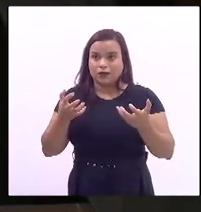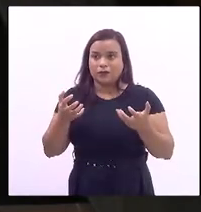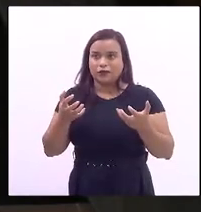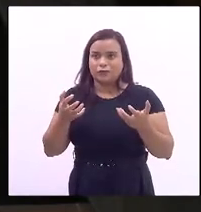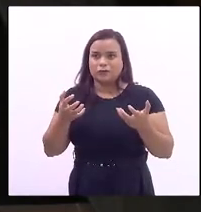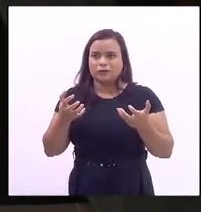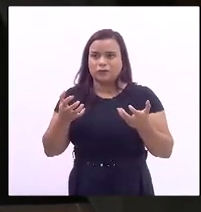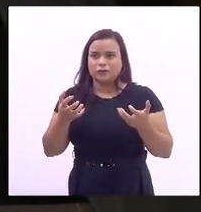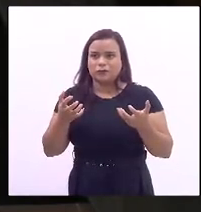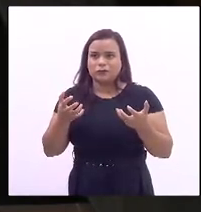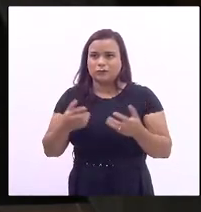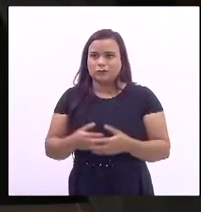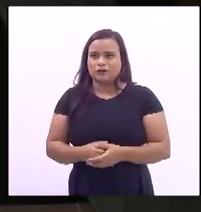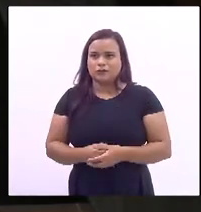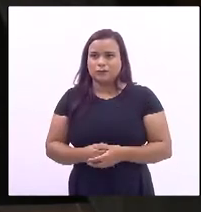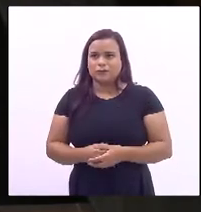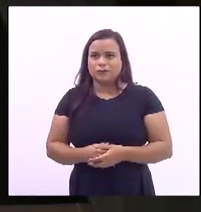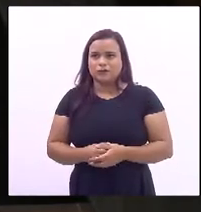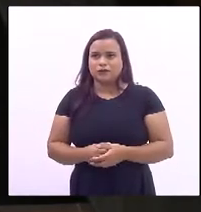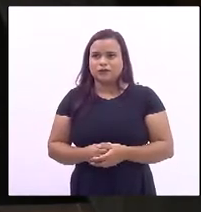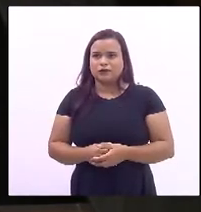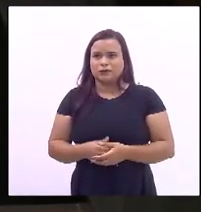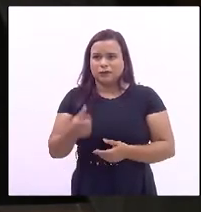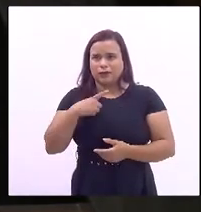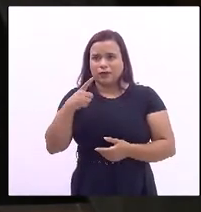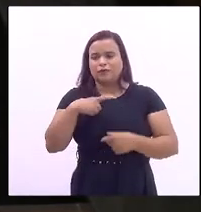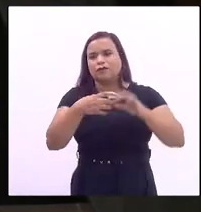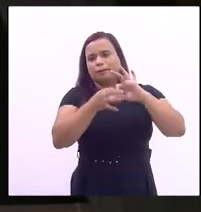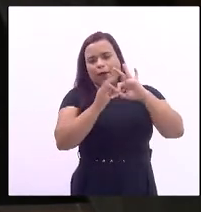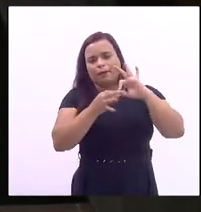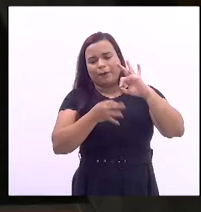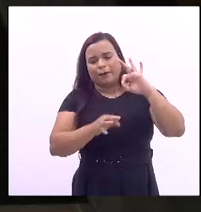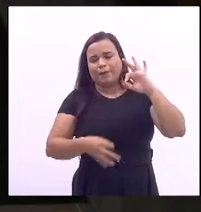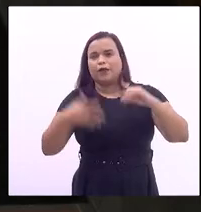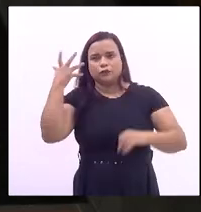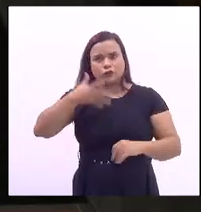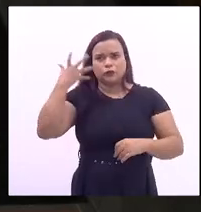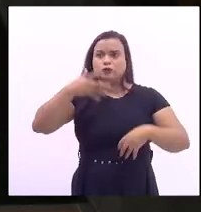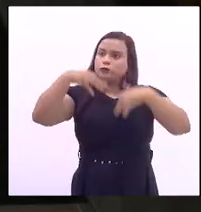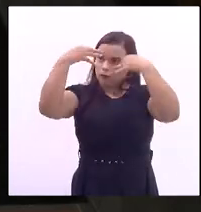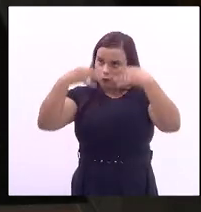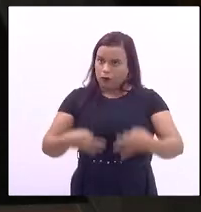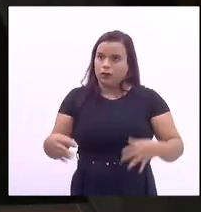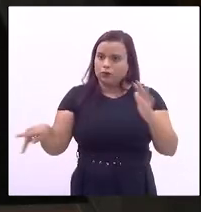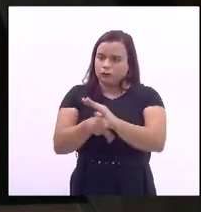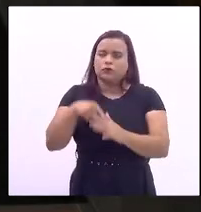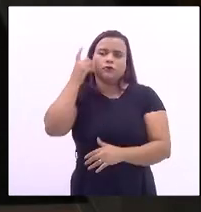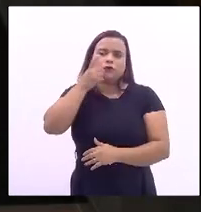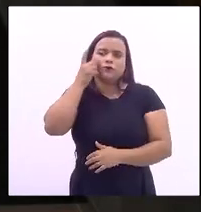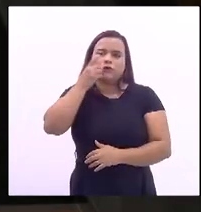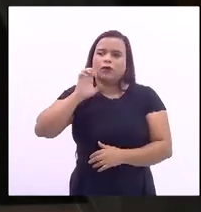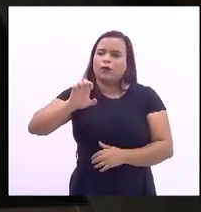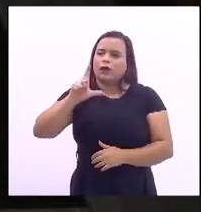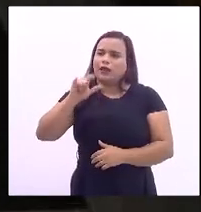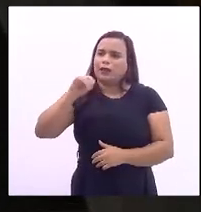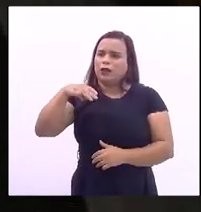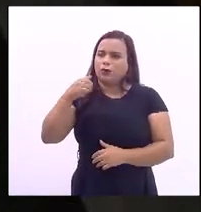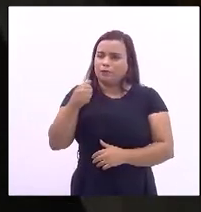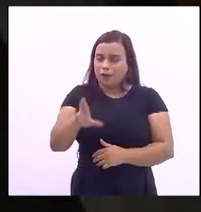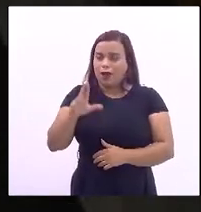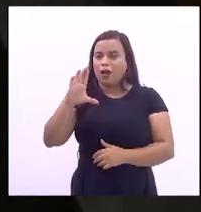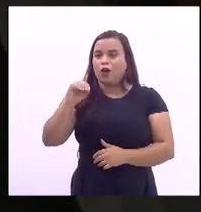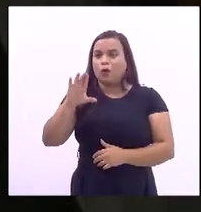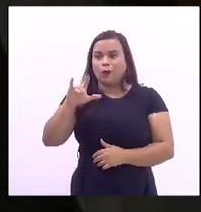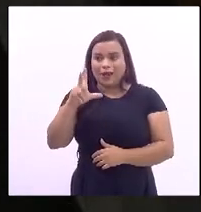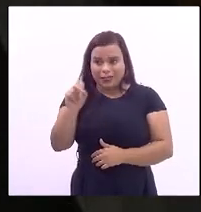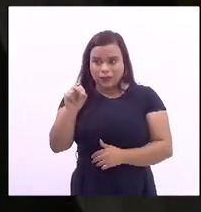ouvir o extenso e correto discurso do deputado Eliomar coelho